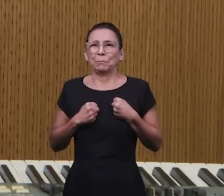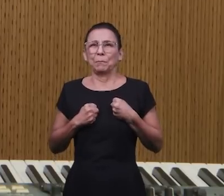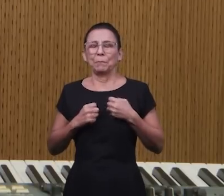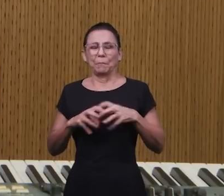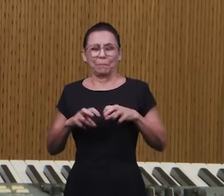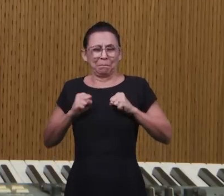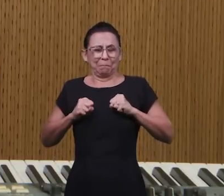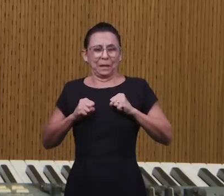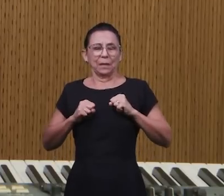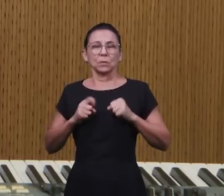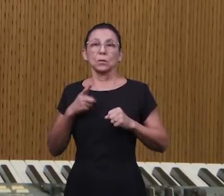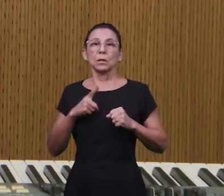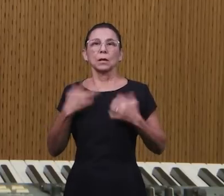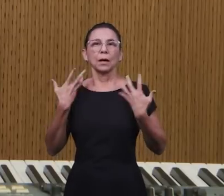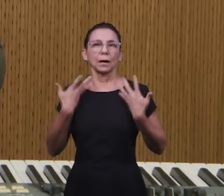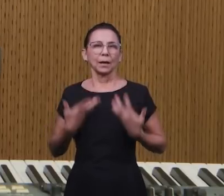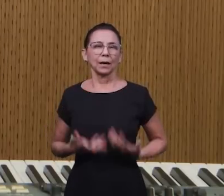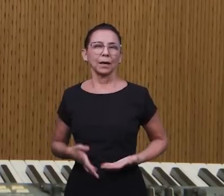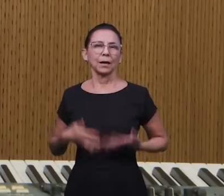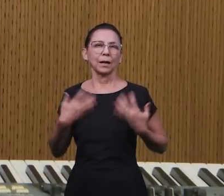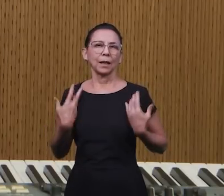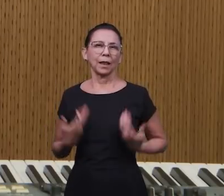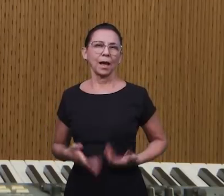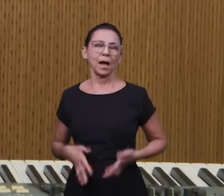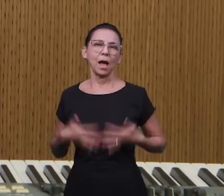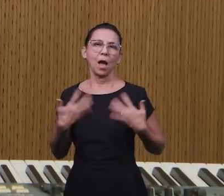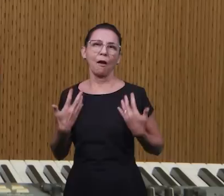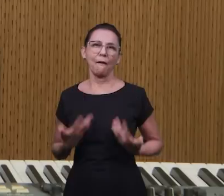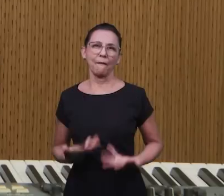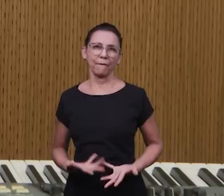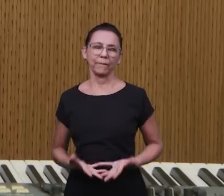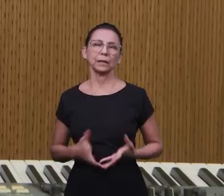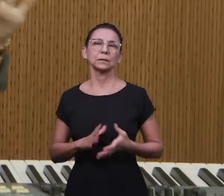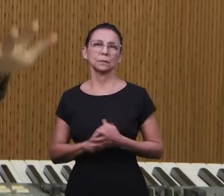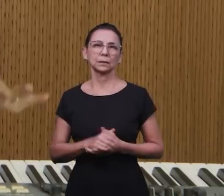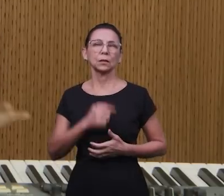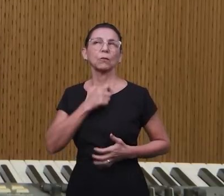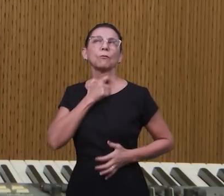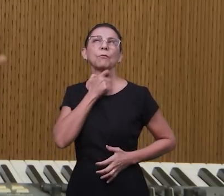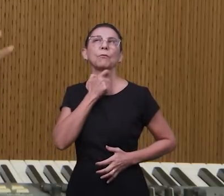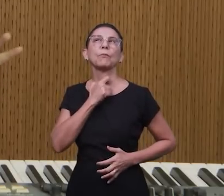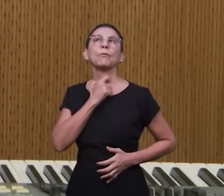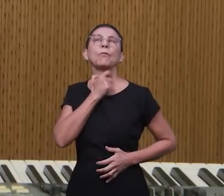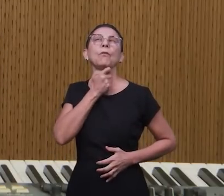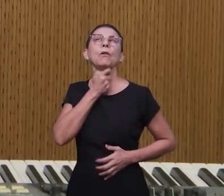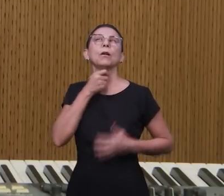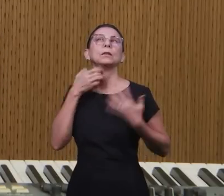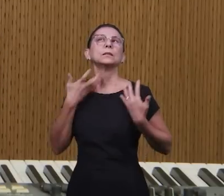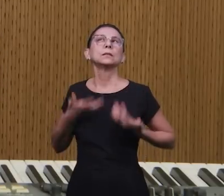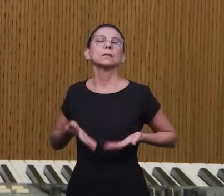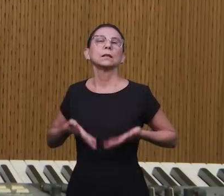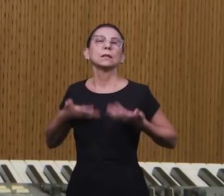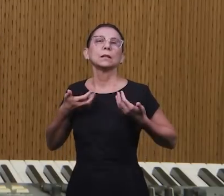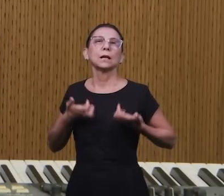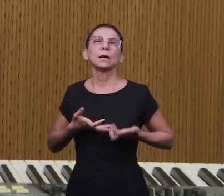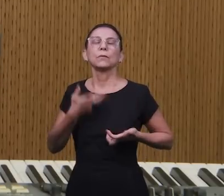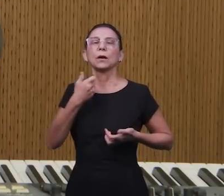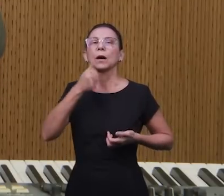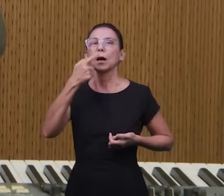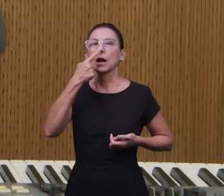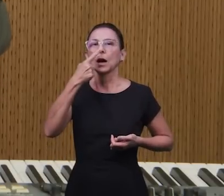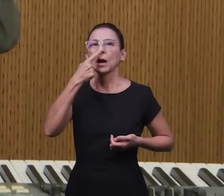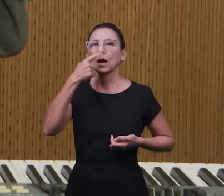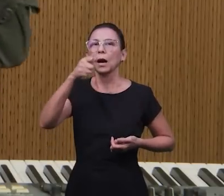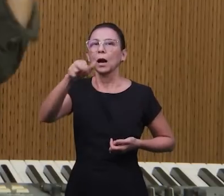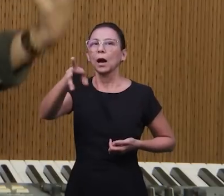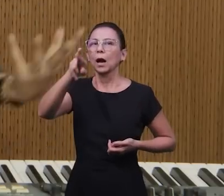para que essa estrutura do trato vocal não fique apertada. Sempre é legal inspirarmos pelo nariz, para que